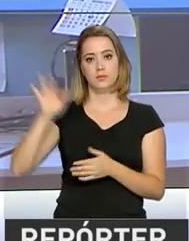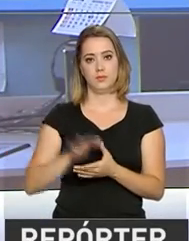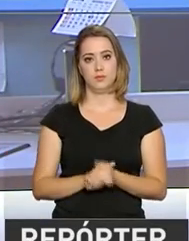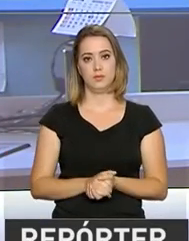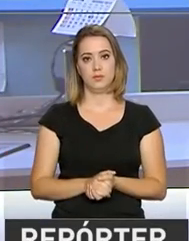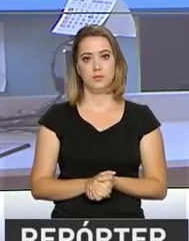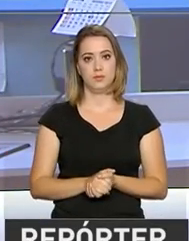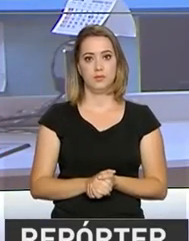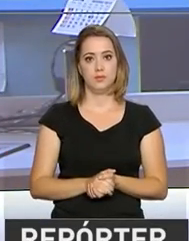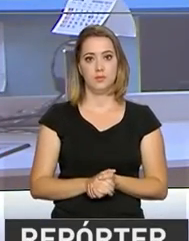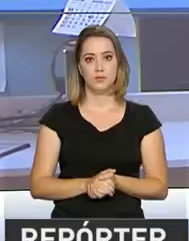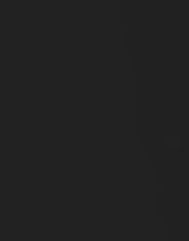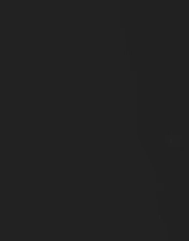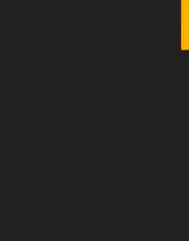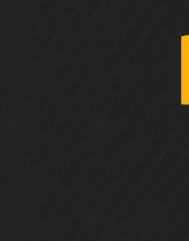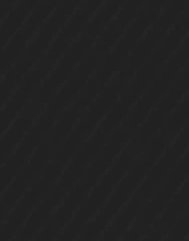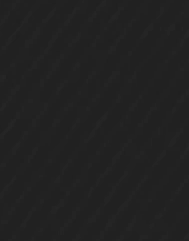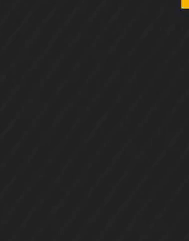federal